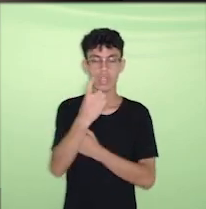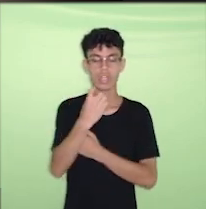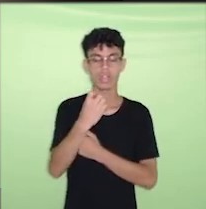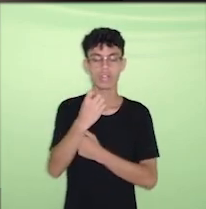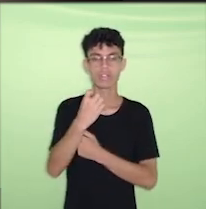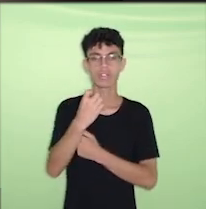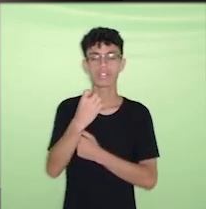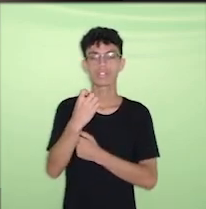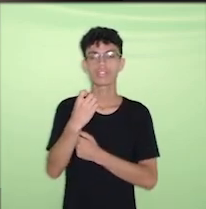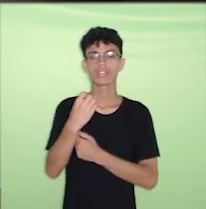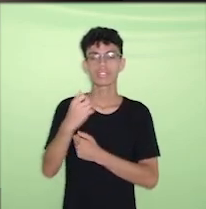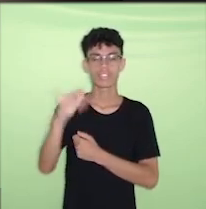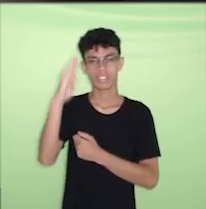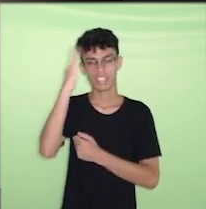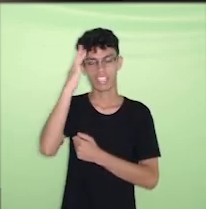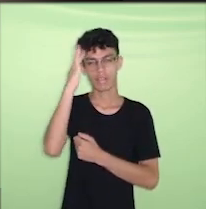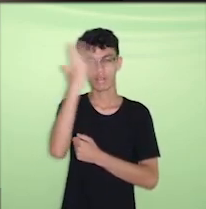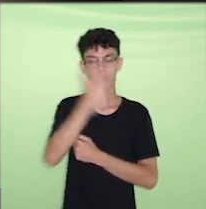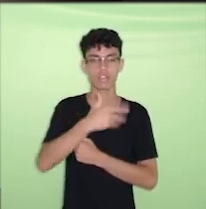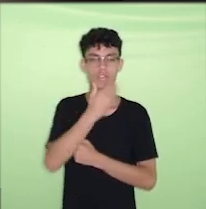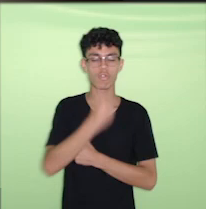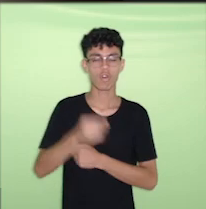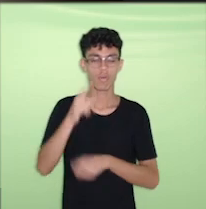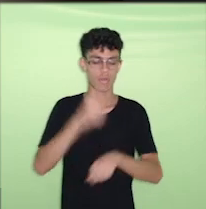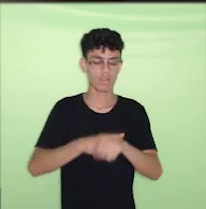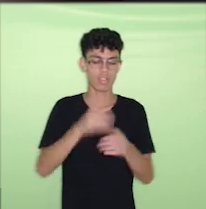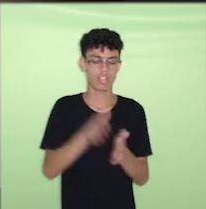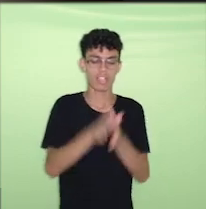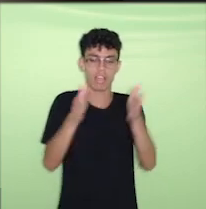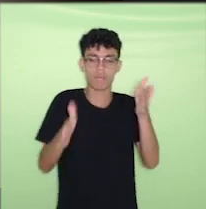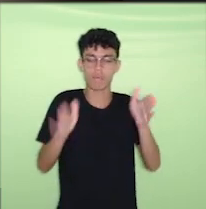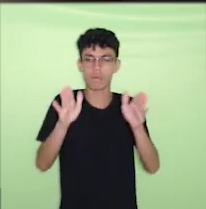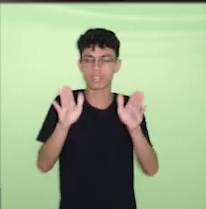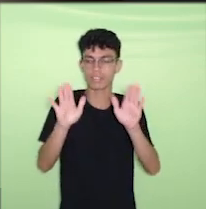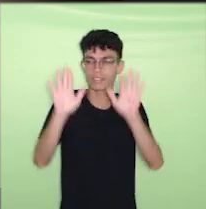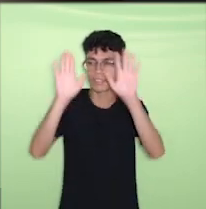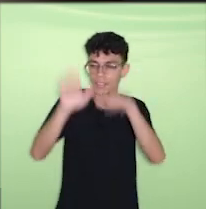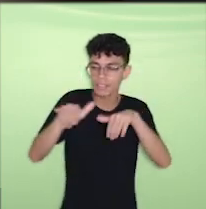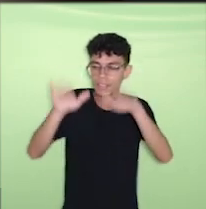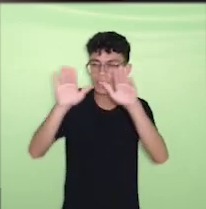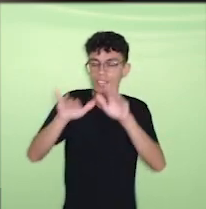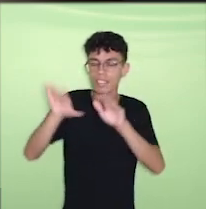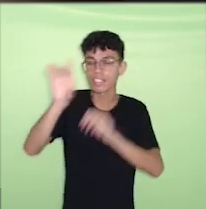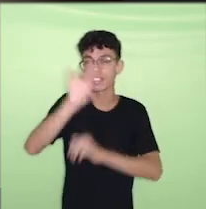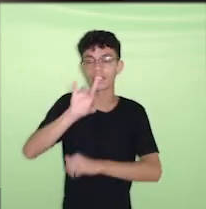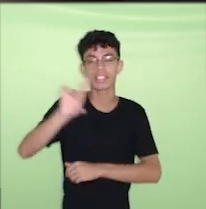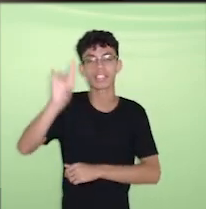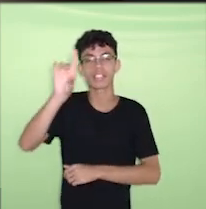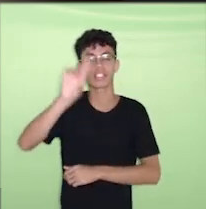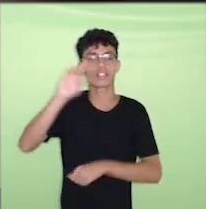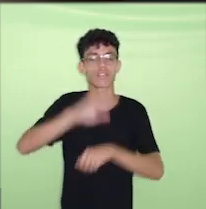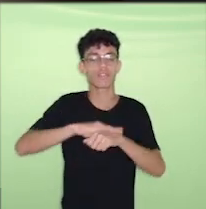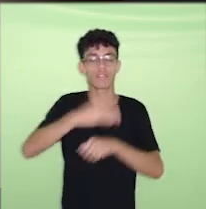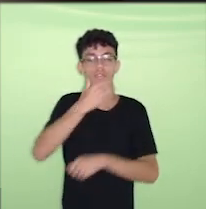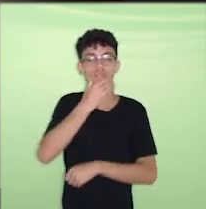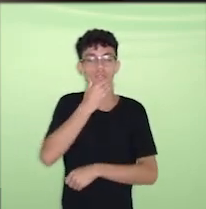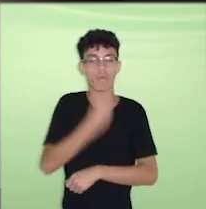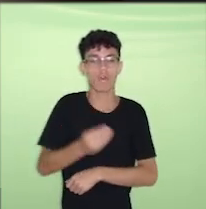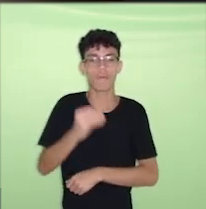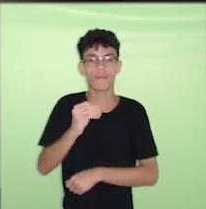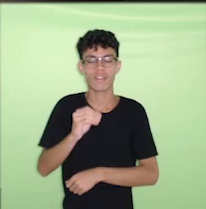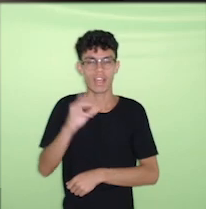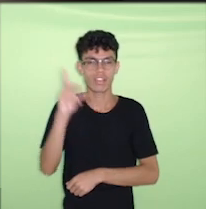homem. E no tempo contempla o ser que assim se fez, o homem. É difícil